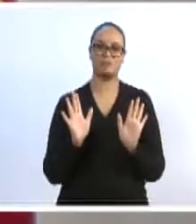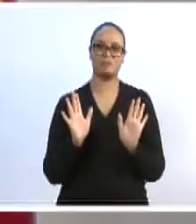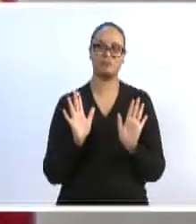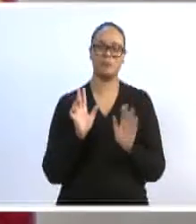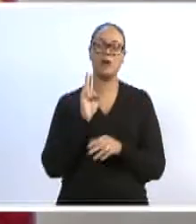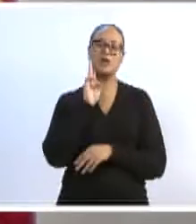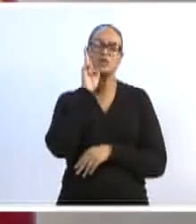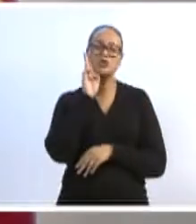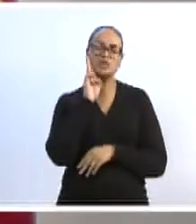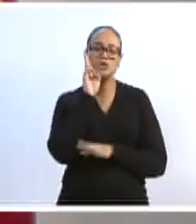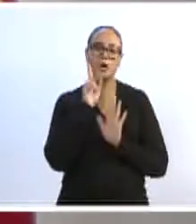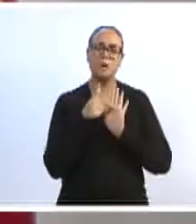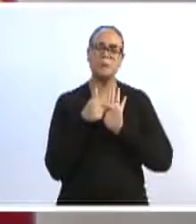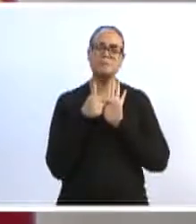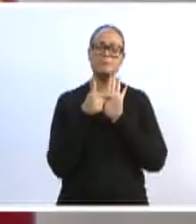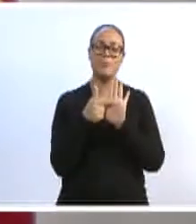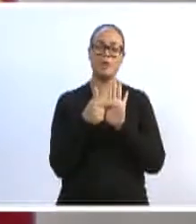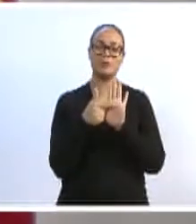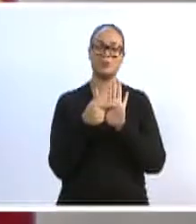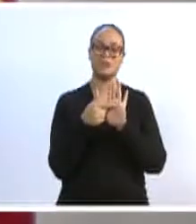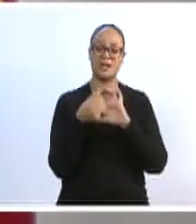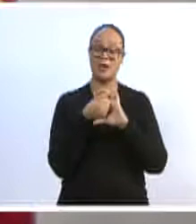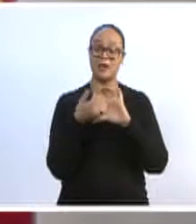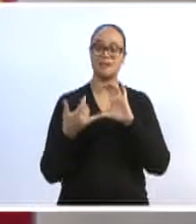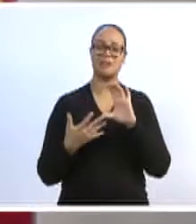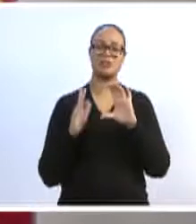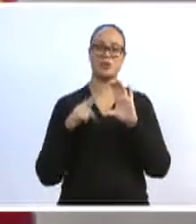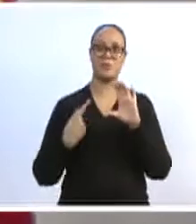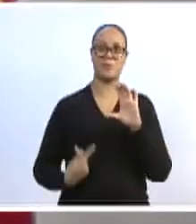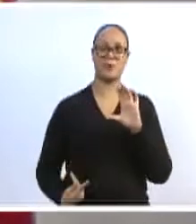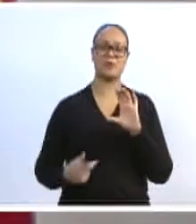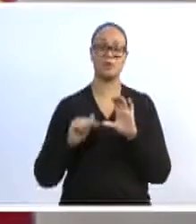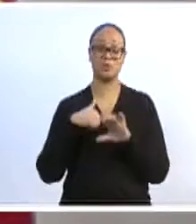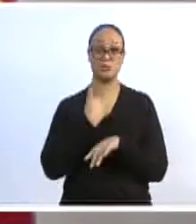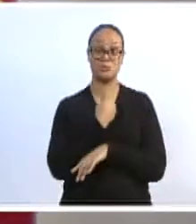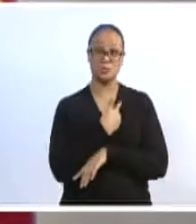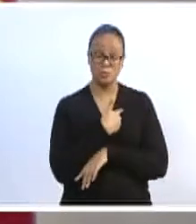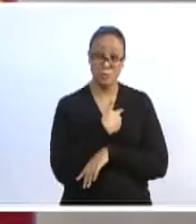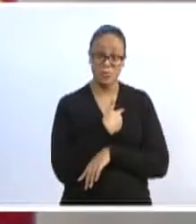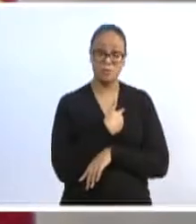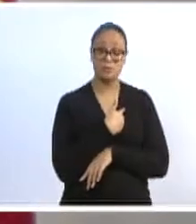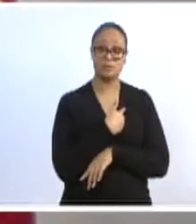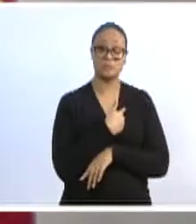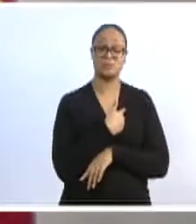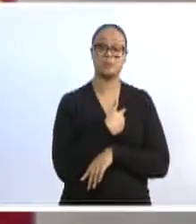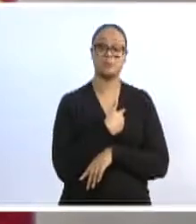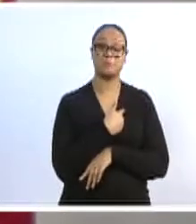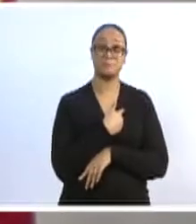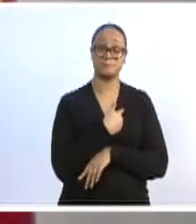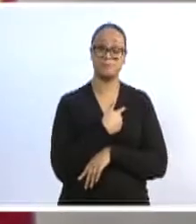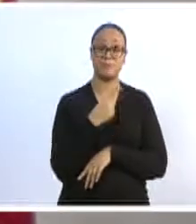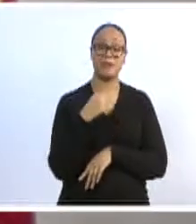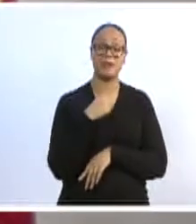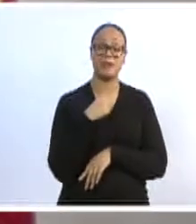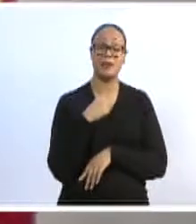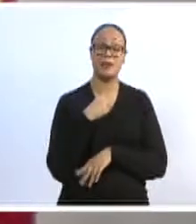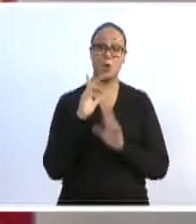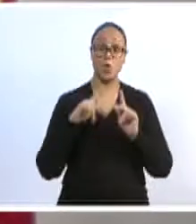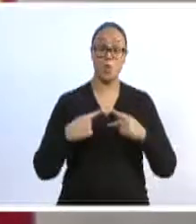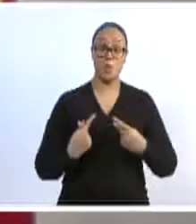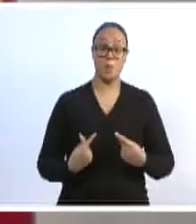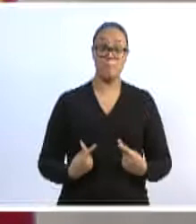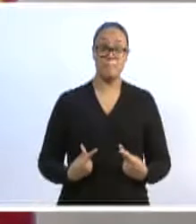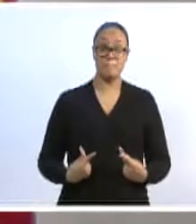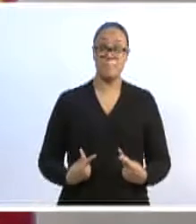esta característica quando nós temos na evolução histórica da honda a humanidade